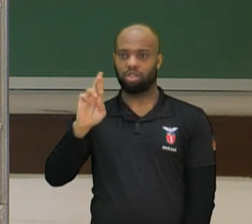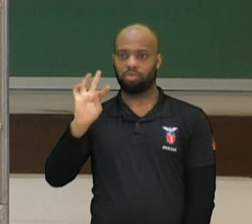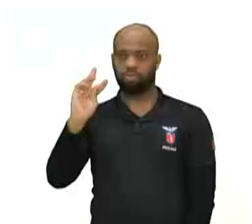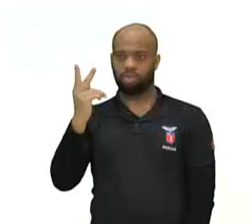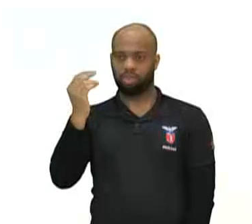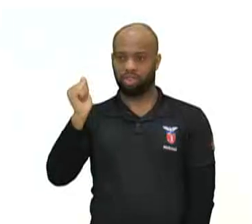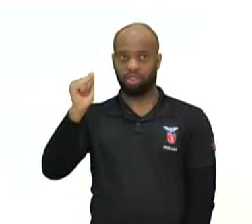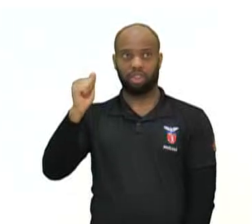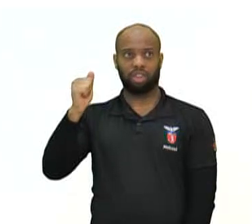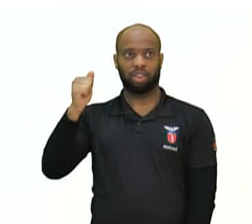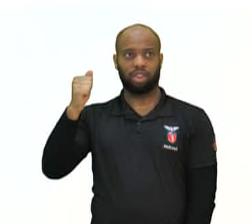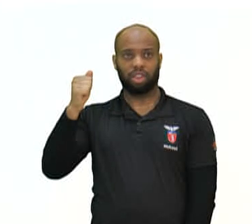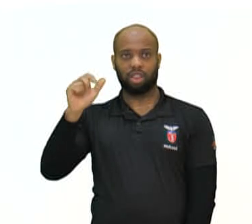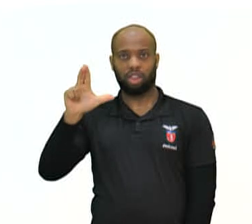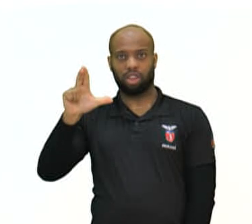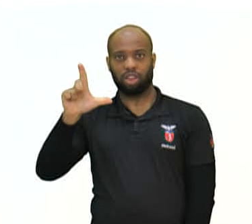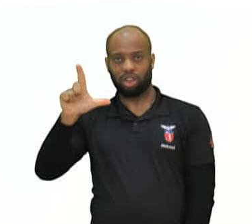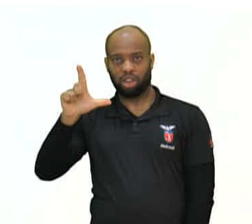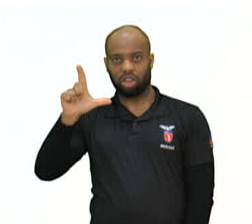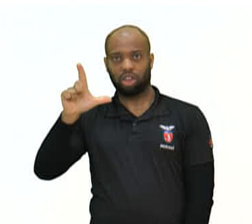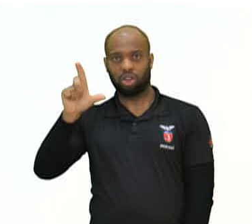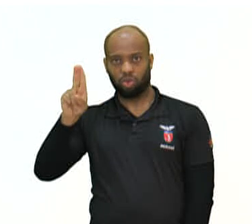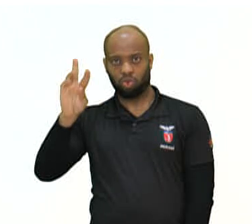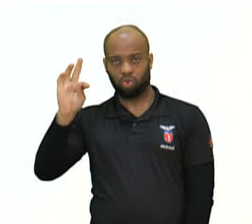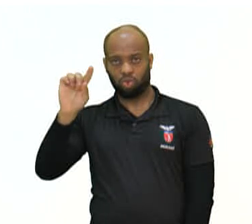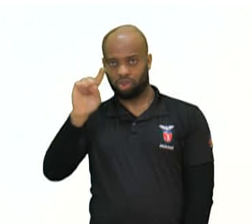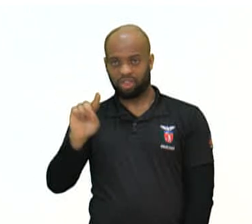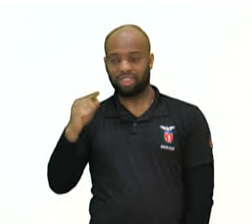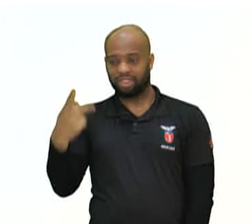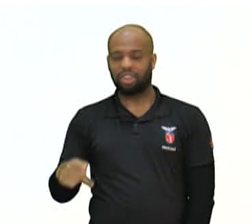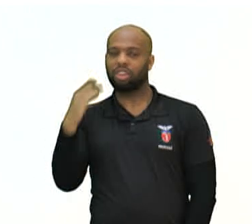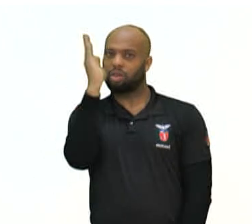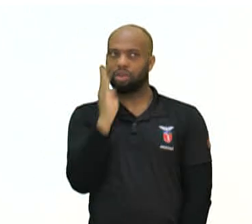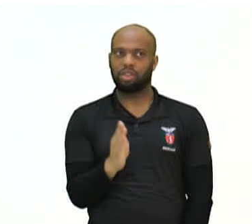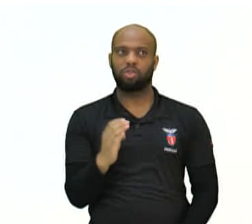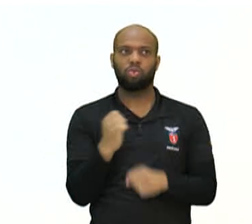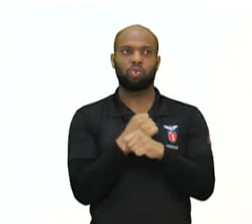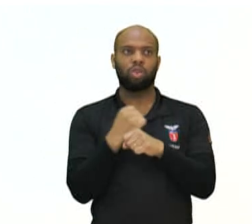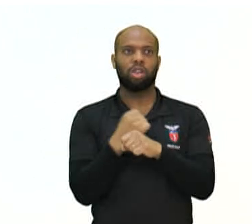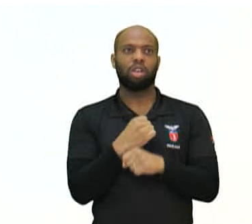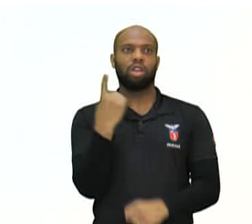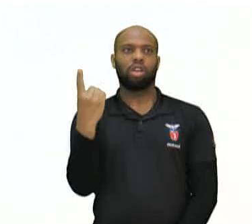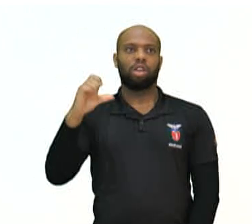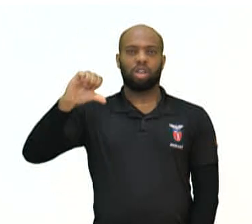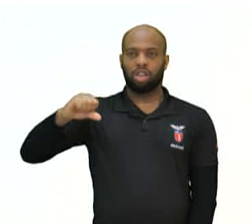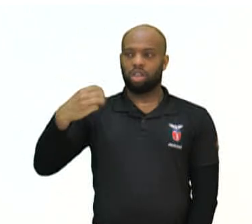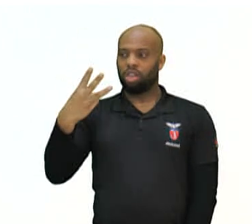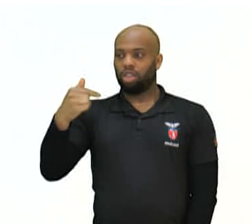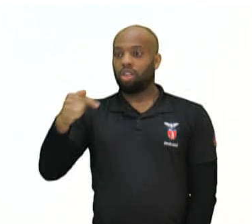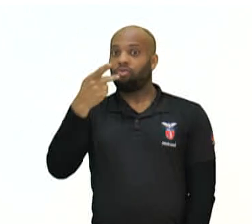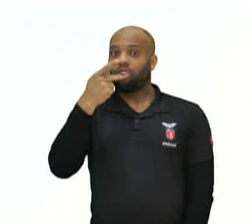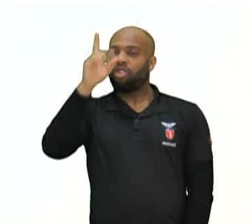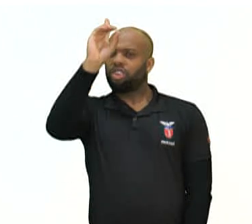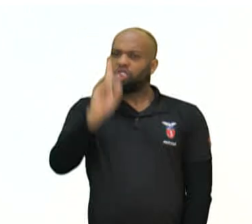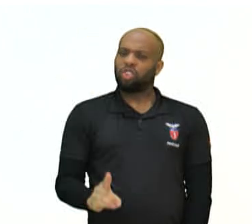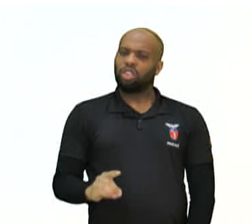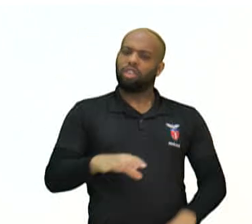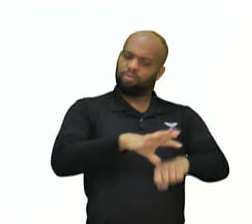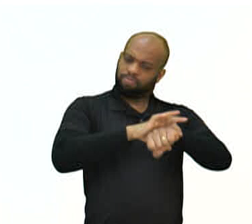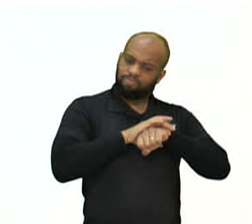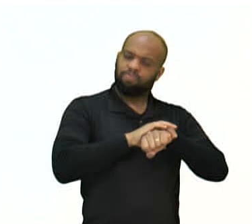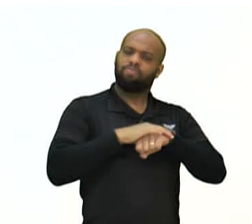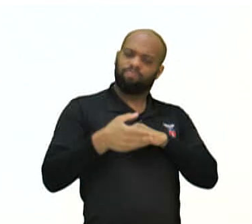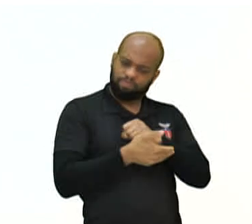Brasil. Vejam que em 1937 ela falava sobre direitos e garantias fundamentais